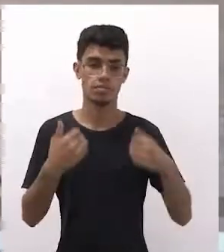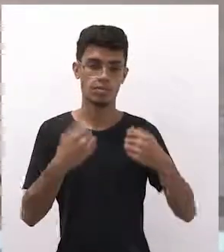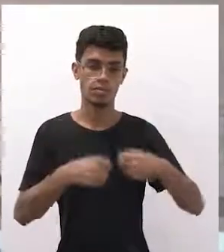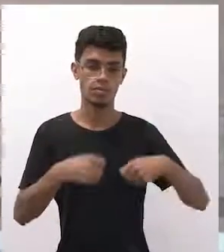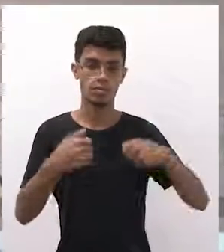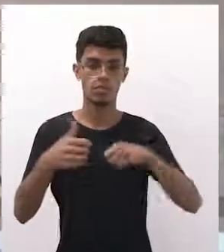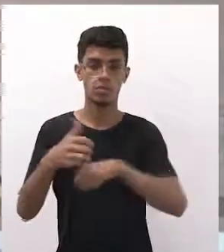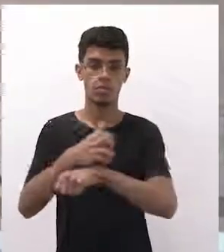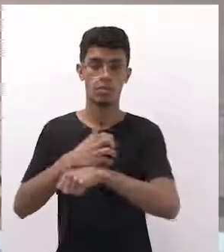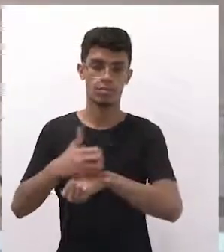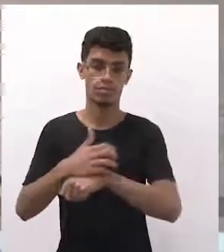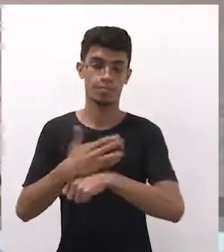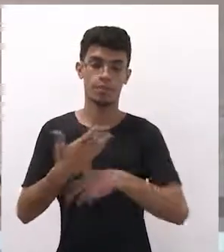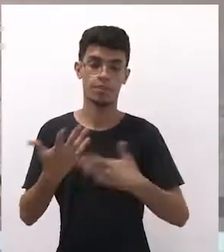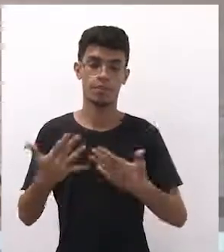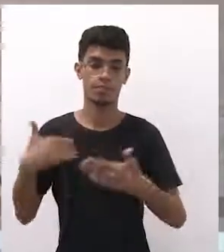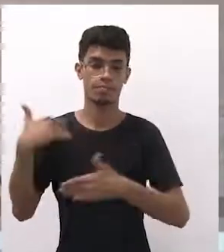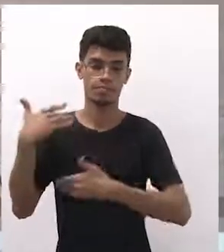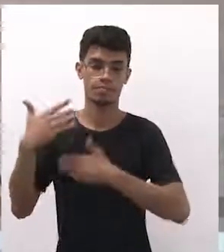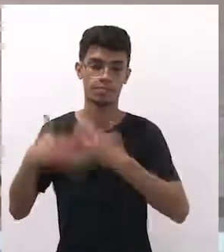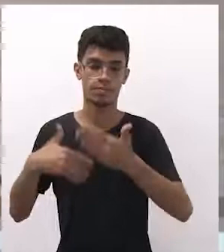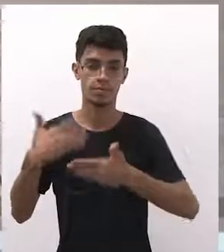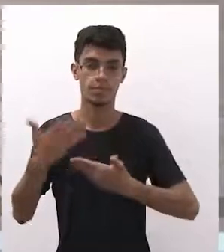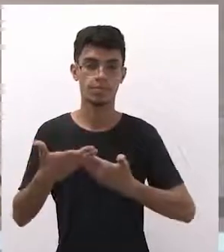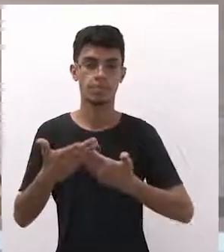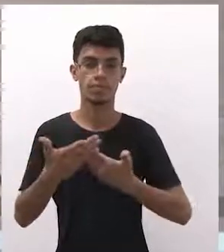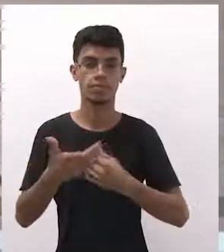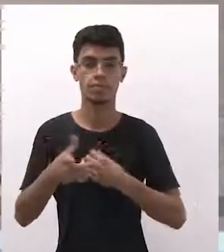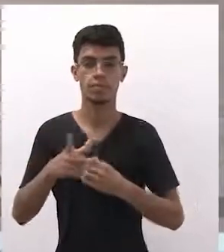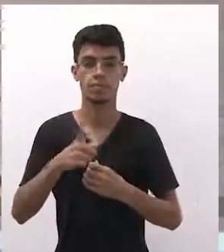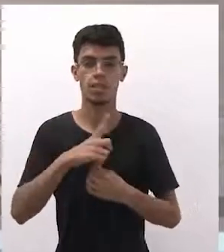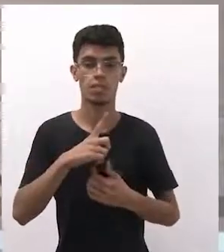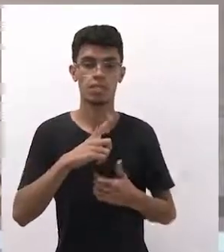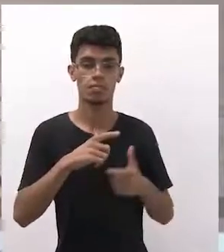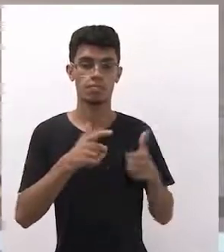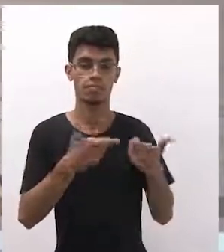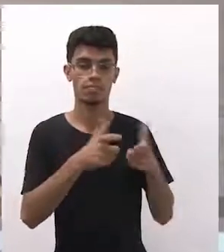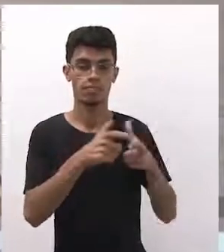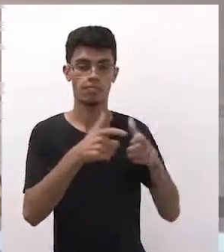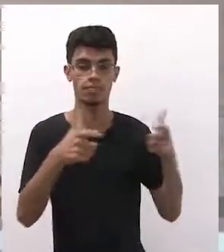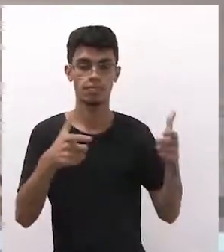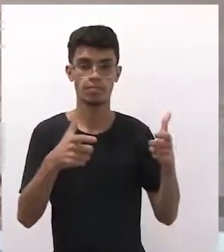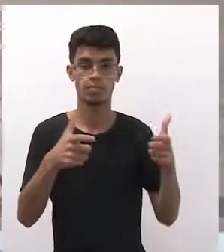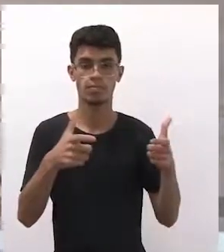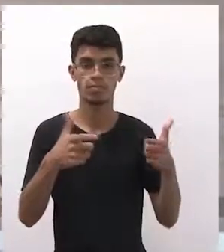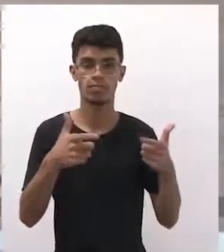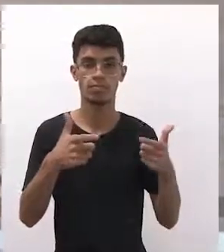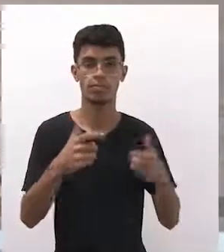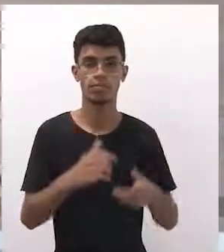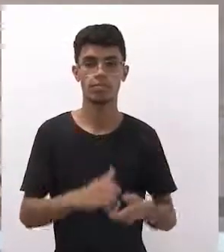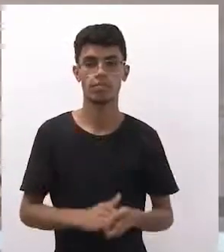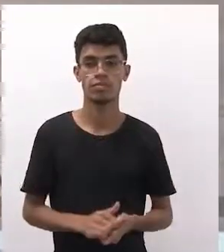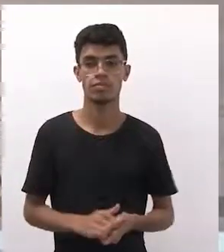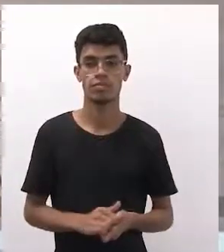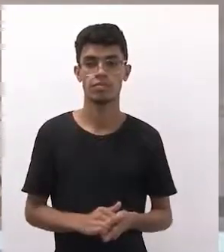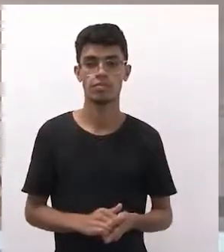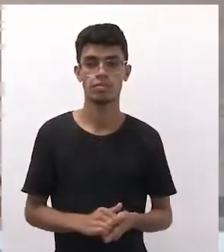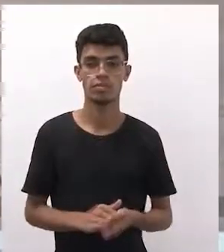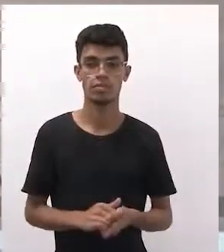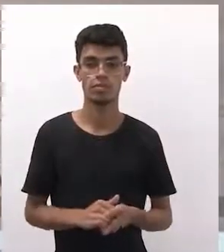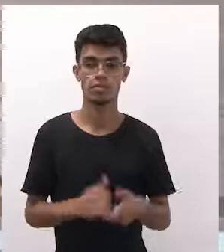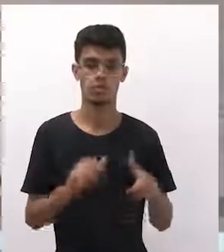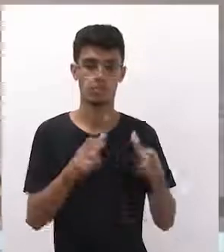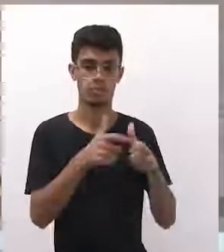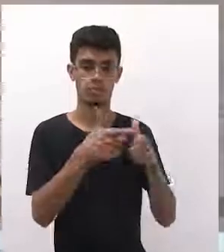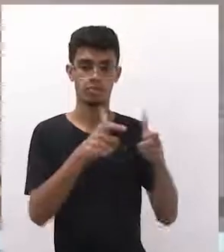que sofreu assim um desmonte mesmo muito grande, porque é isso, né? Para pegar